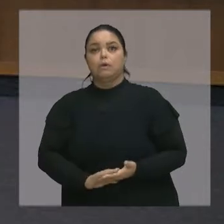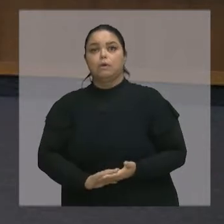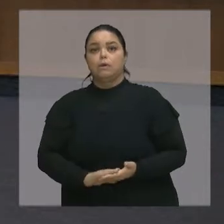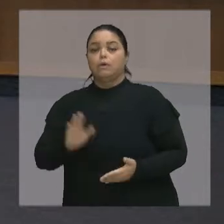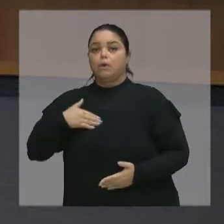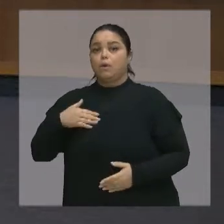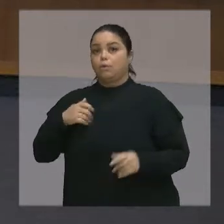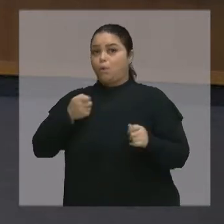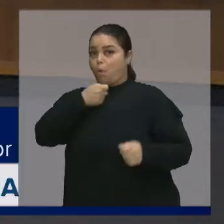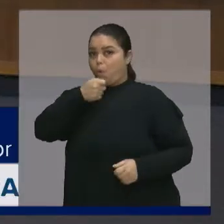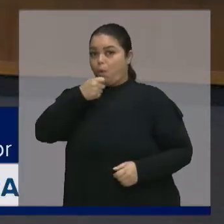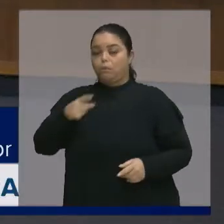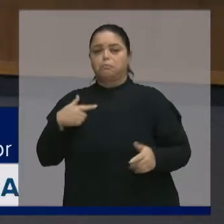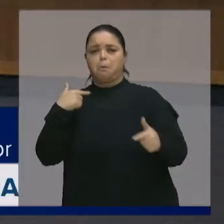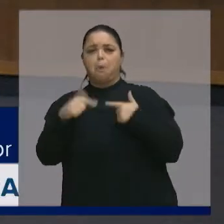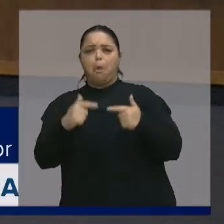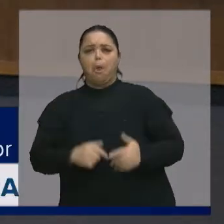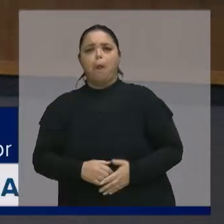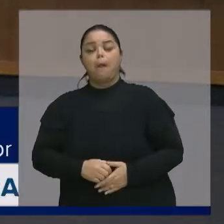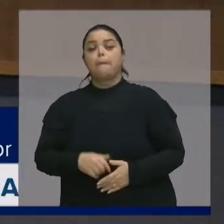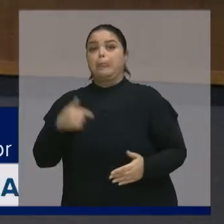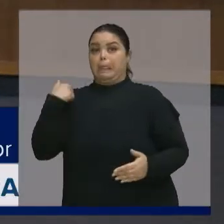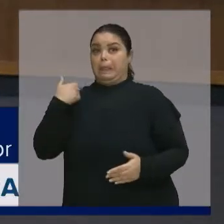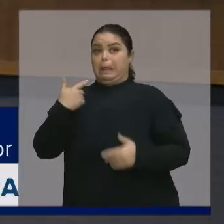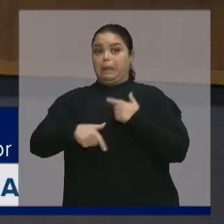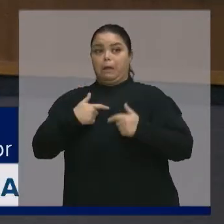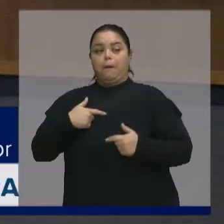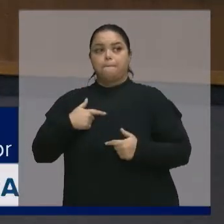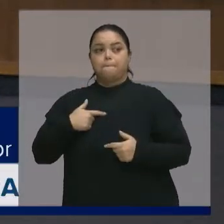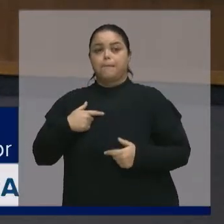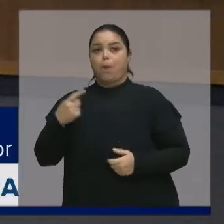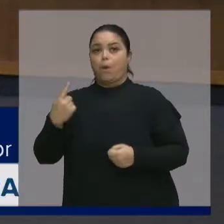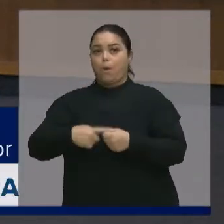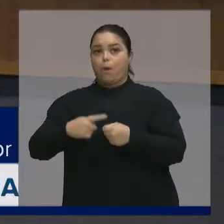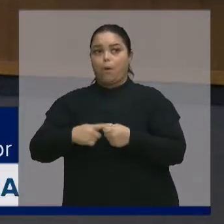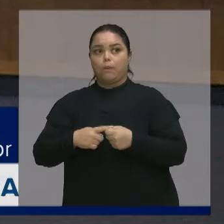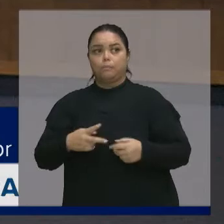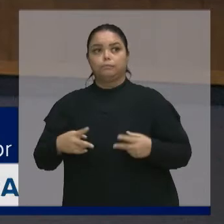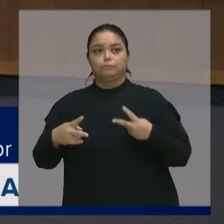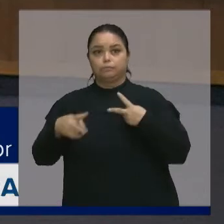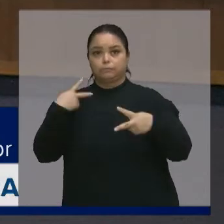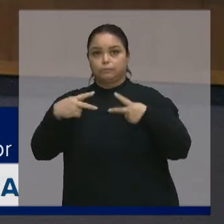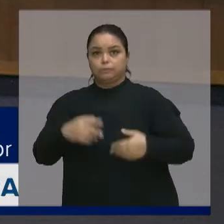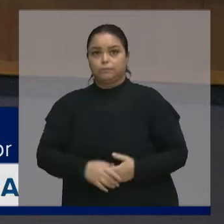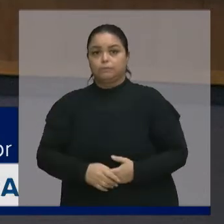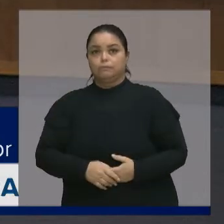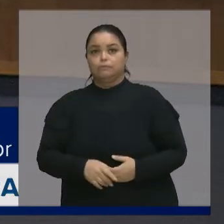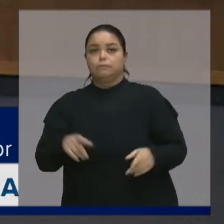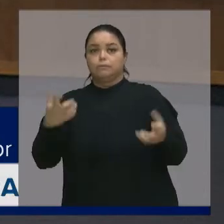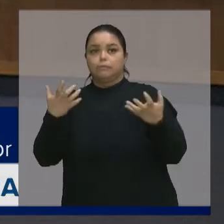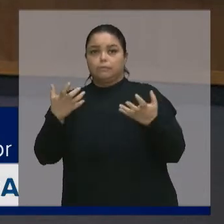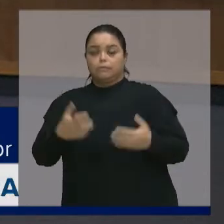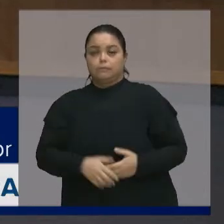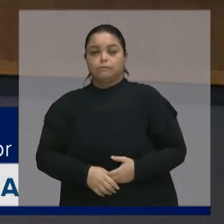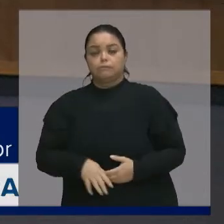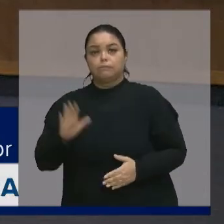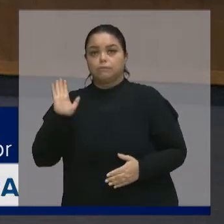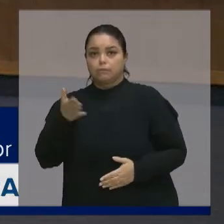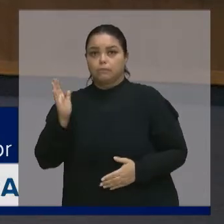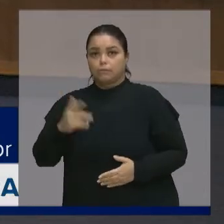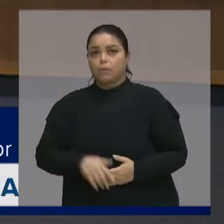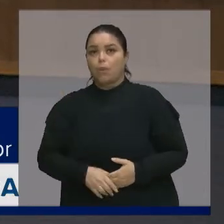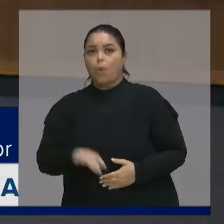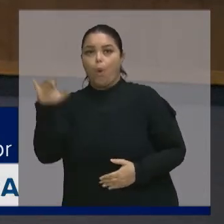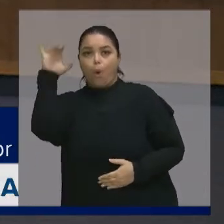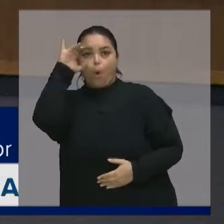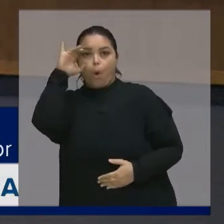grande jornalista, trabalhou e trabalha pela cidade de São José dos Campos, então vou estar aqui, viu,